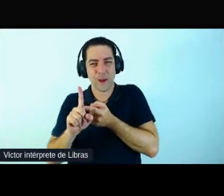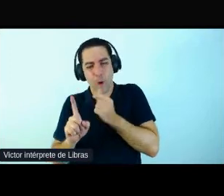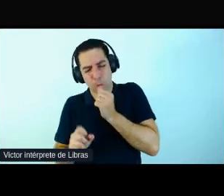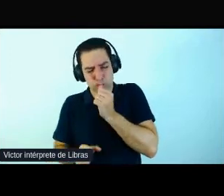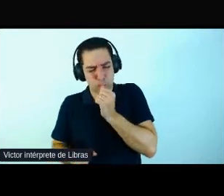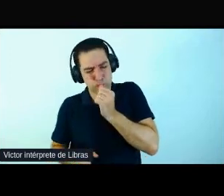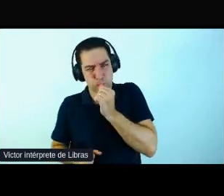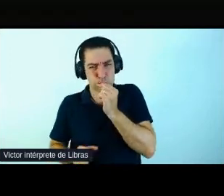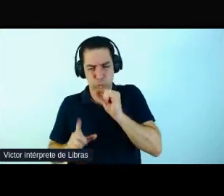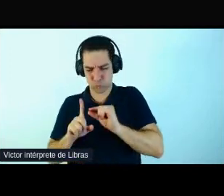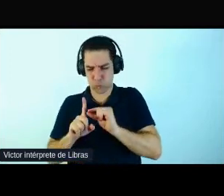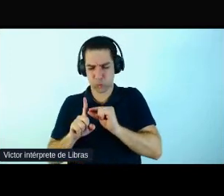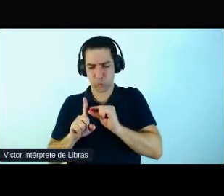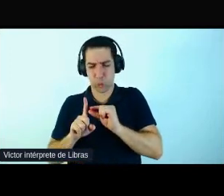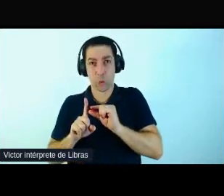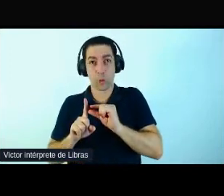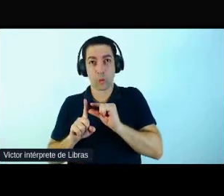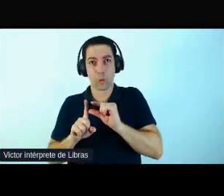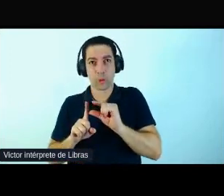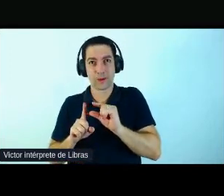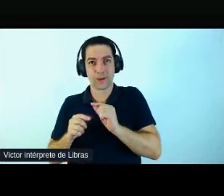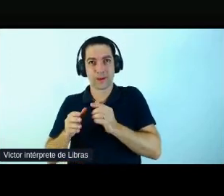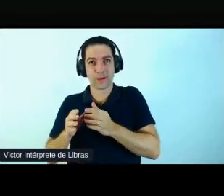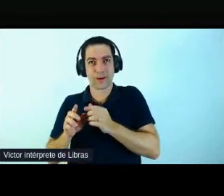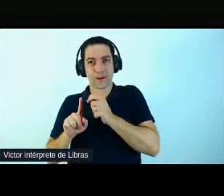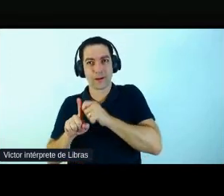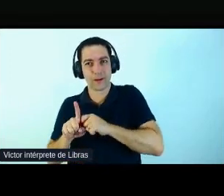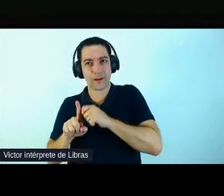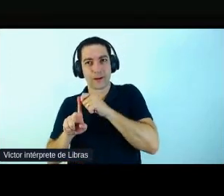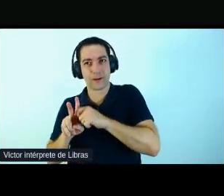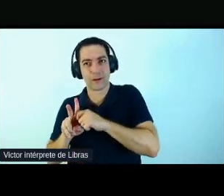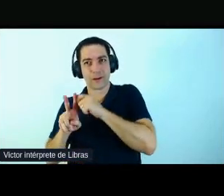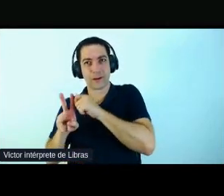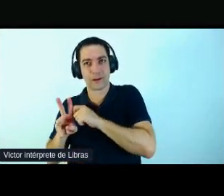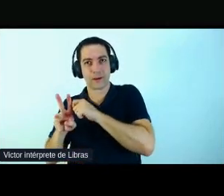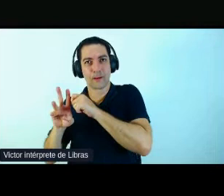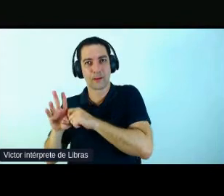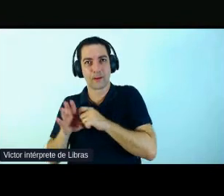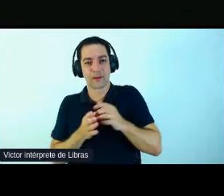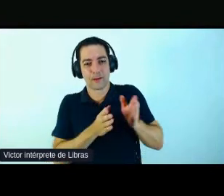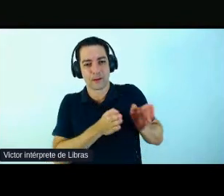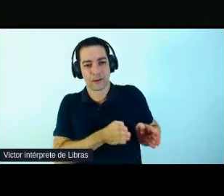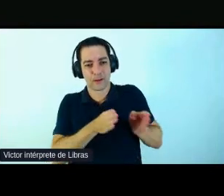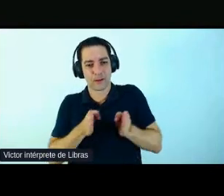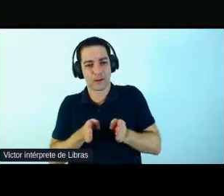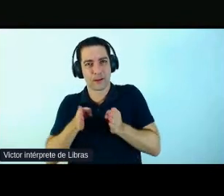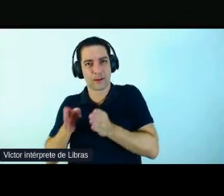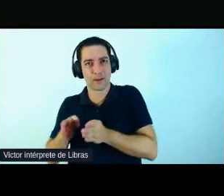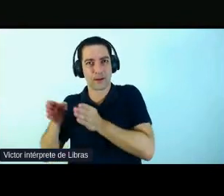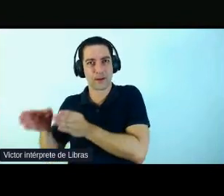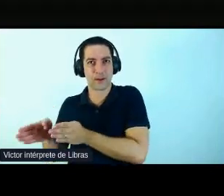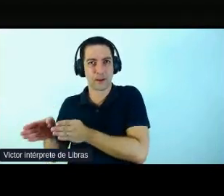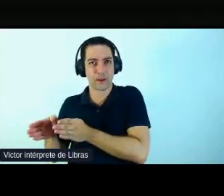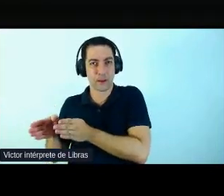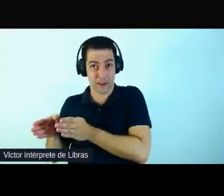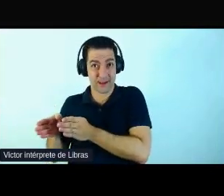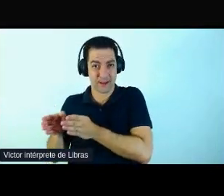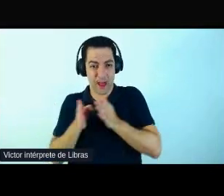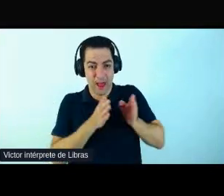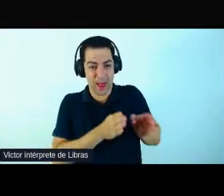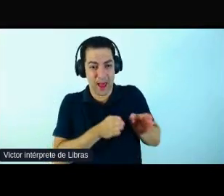que essas etapas vão o direcionando para o sexo masculino ou feminino, que é o que a gente